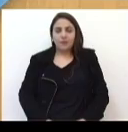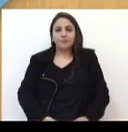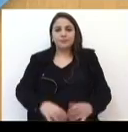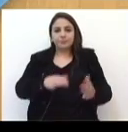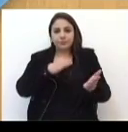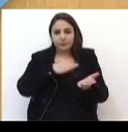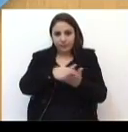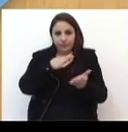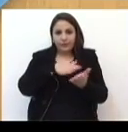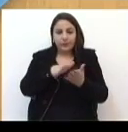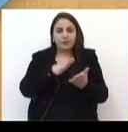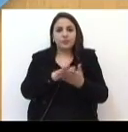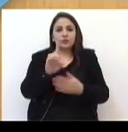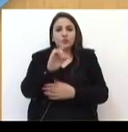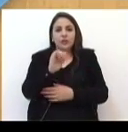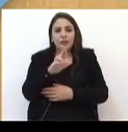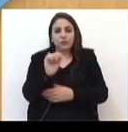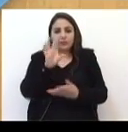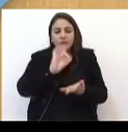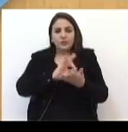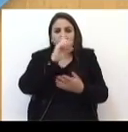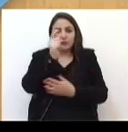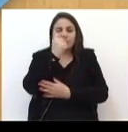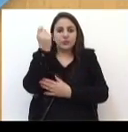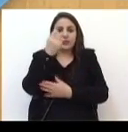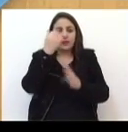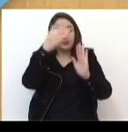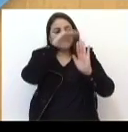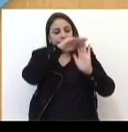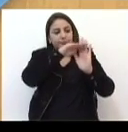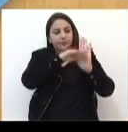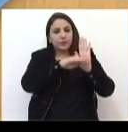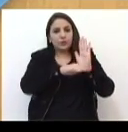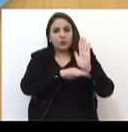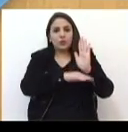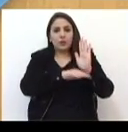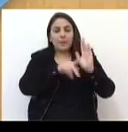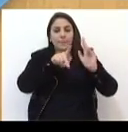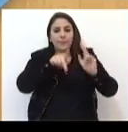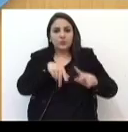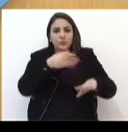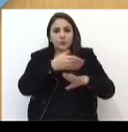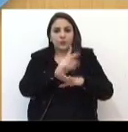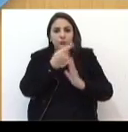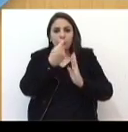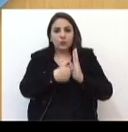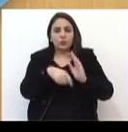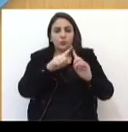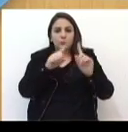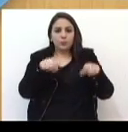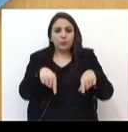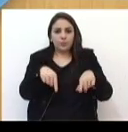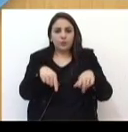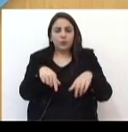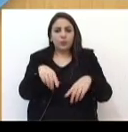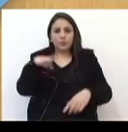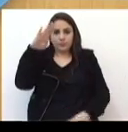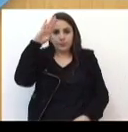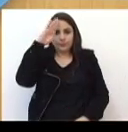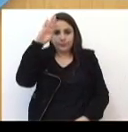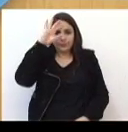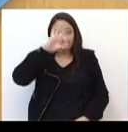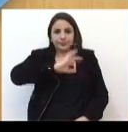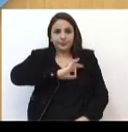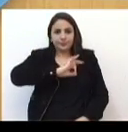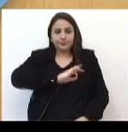Publicado no Diário Oficial do Rio Grande do Sul, a lista com 1.200 candidatos aprovados no concurso público para soldado da